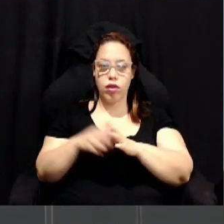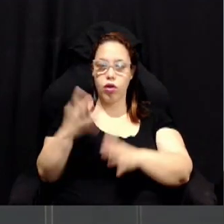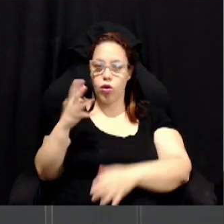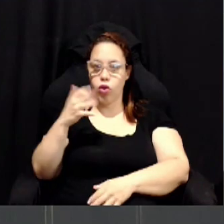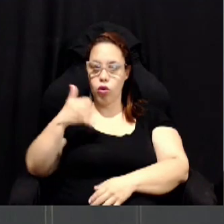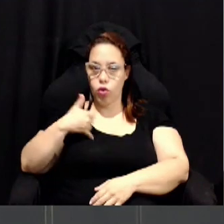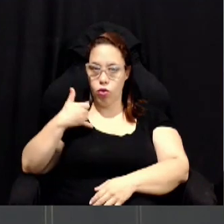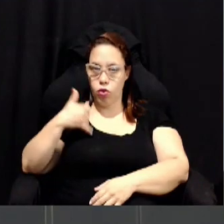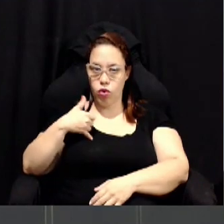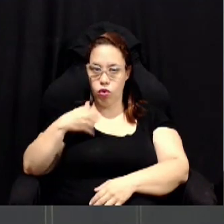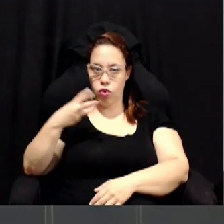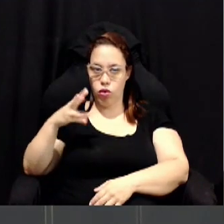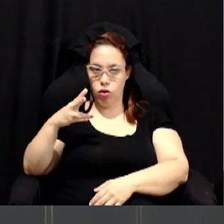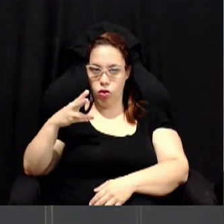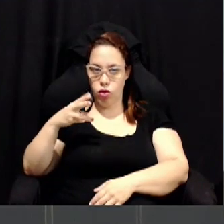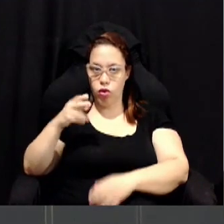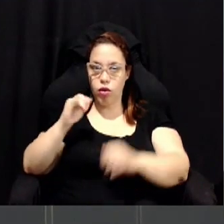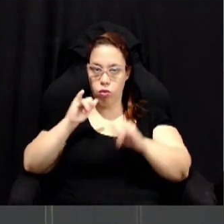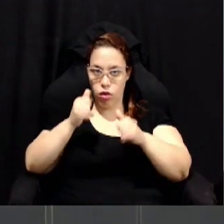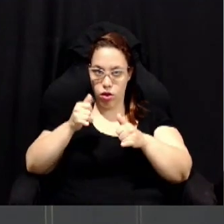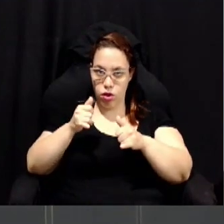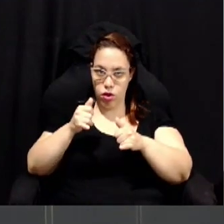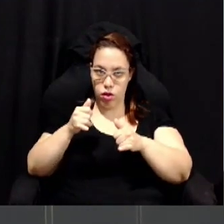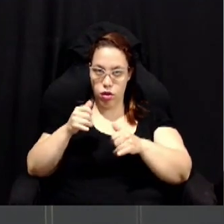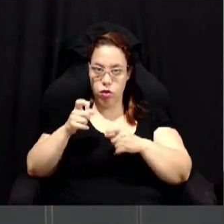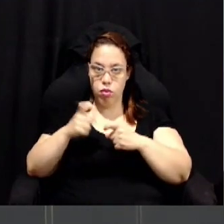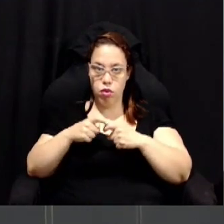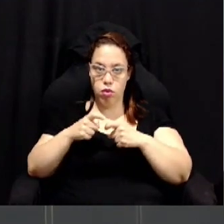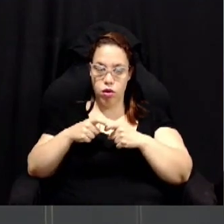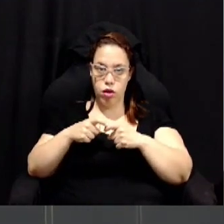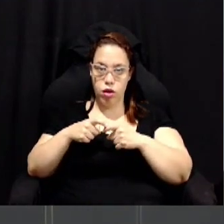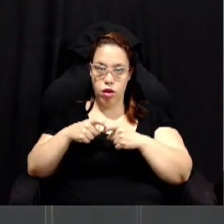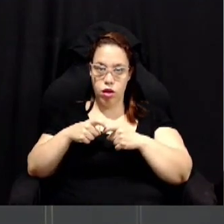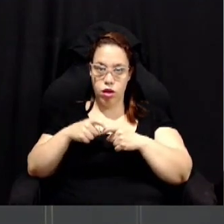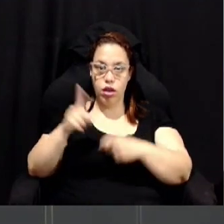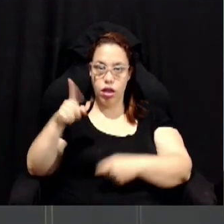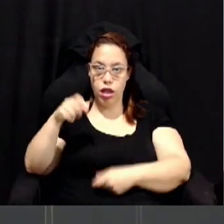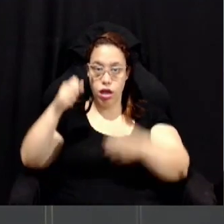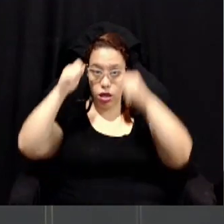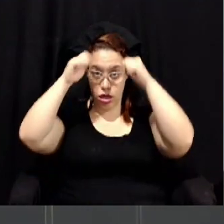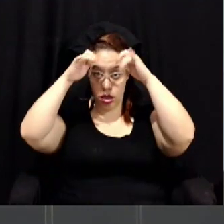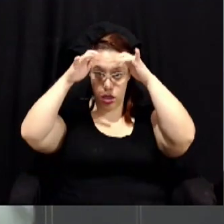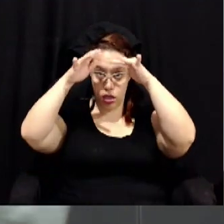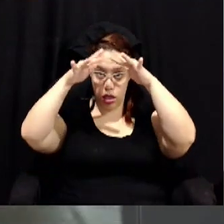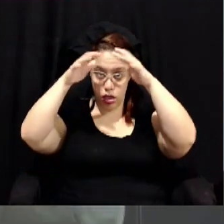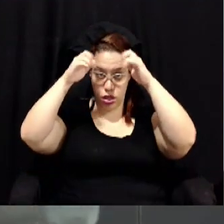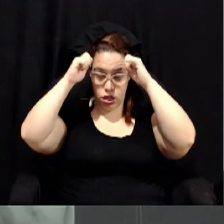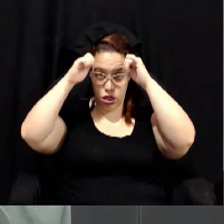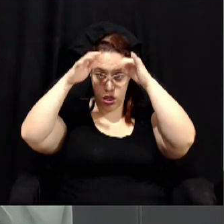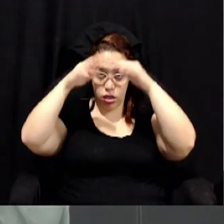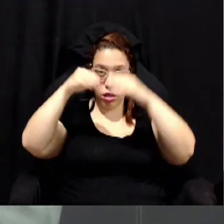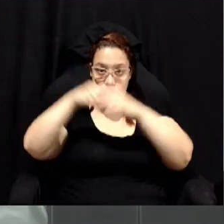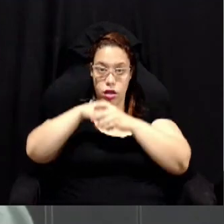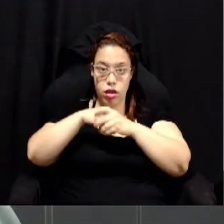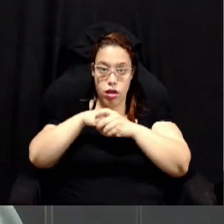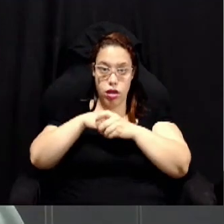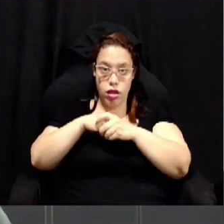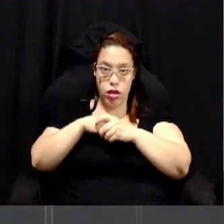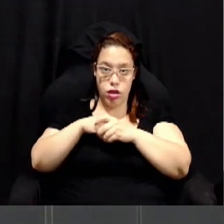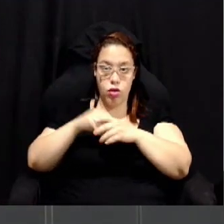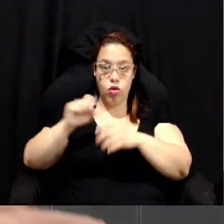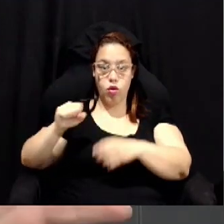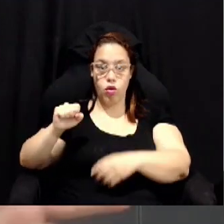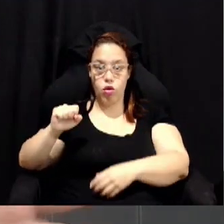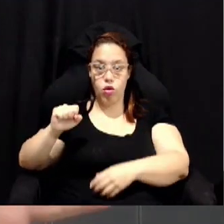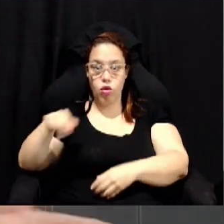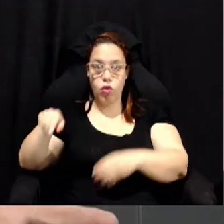com 3 aninhos, eu disse para a médica dela, doutora, ela é autista? Ela está dentro do espectro? Porque eu tinha outros diagnósticos. Aí eu